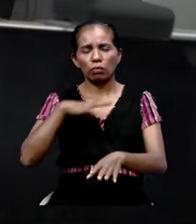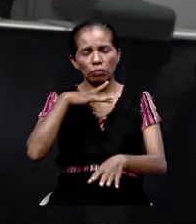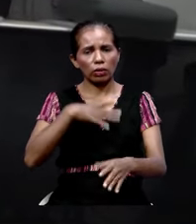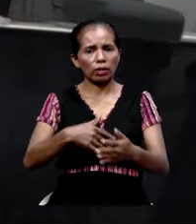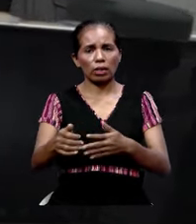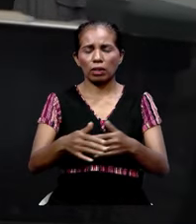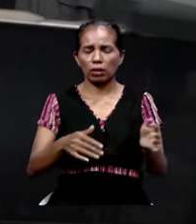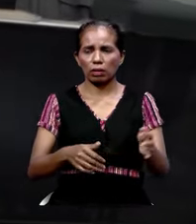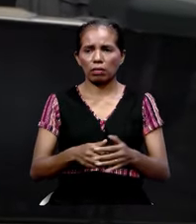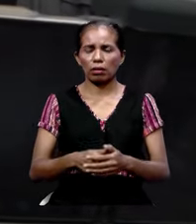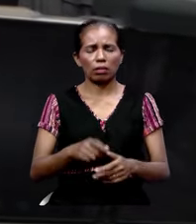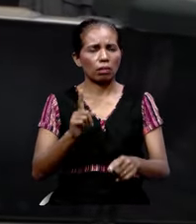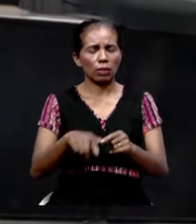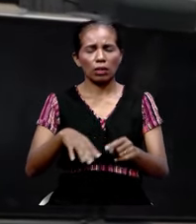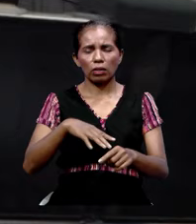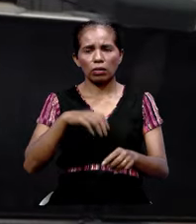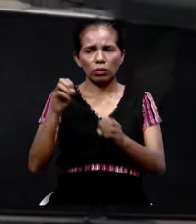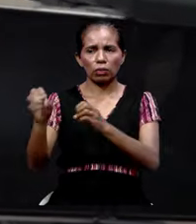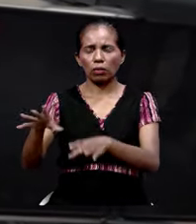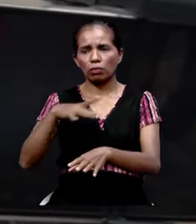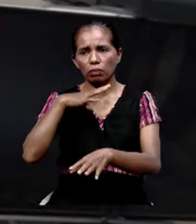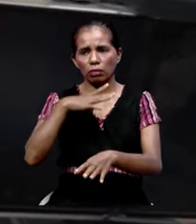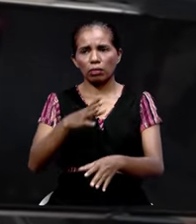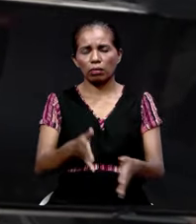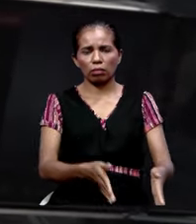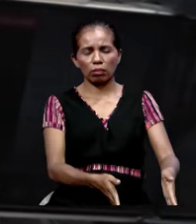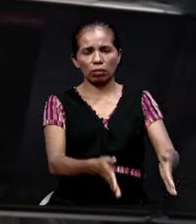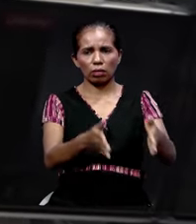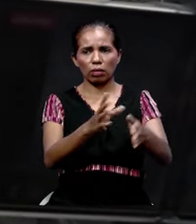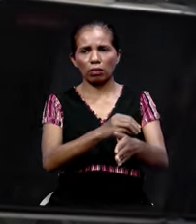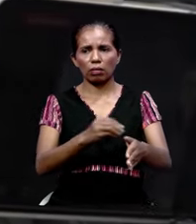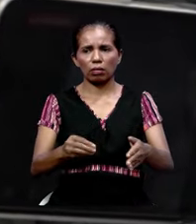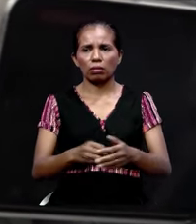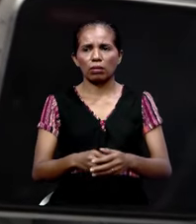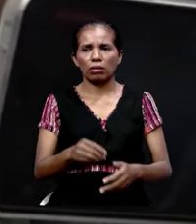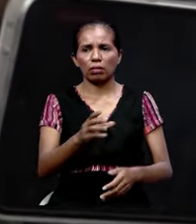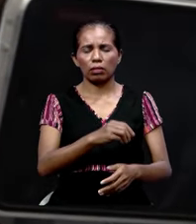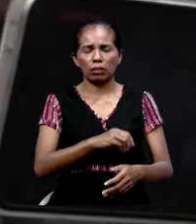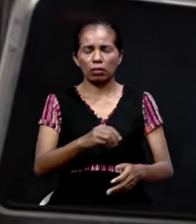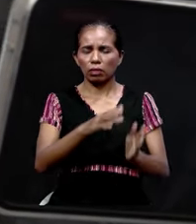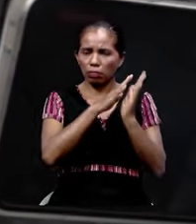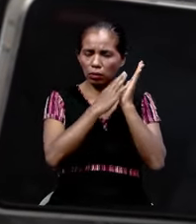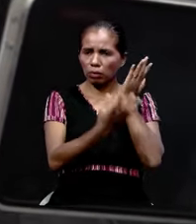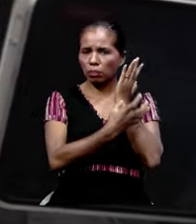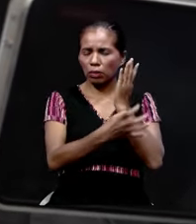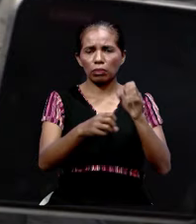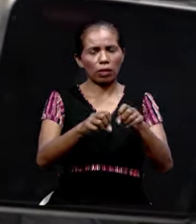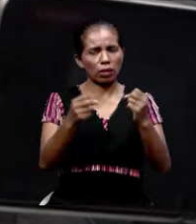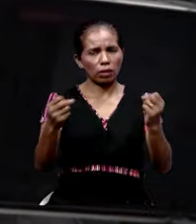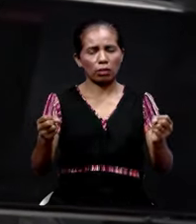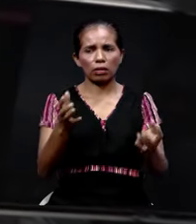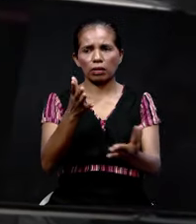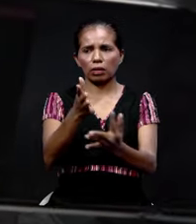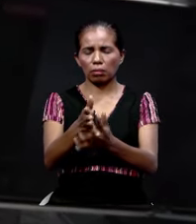bele sua lixo ne ba caixa mamo ba balo pulsão na ta esponja ba tama hot